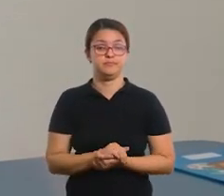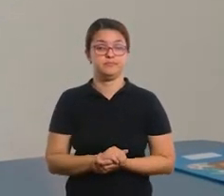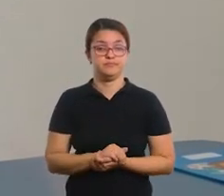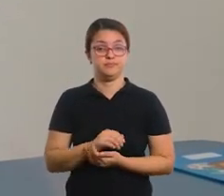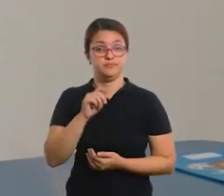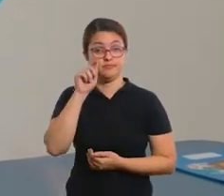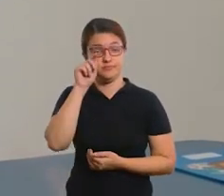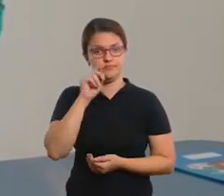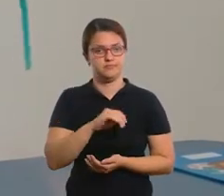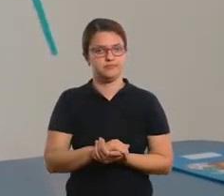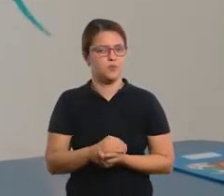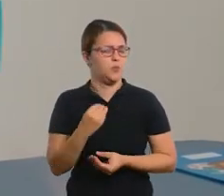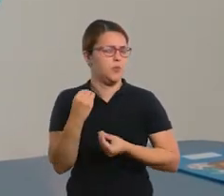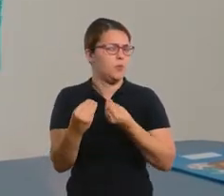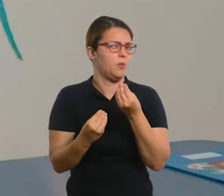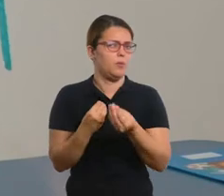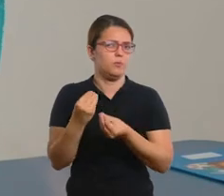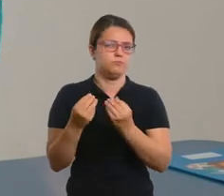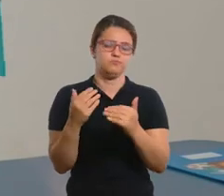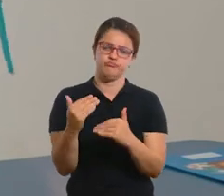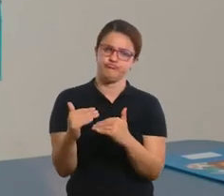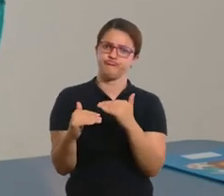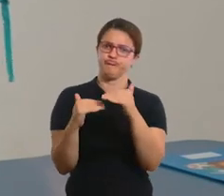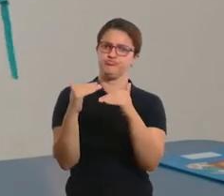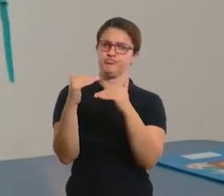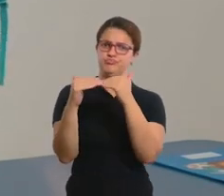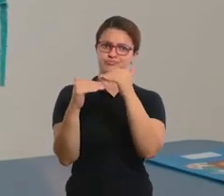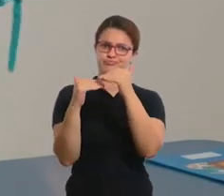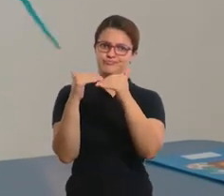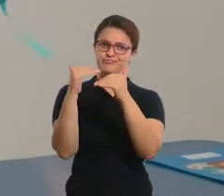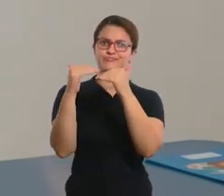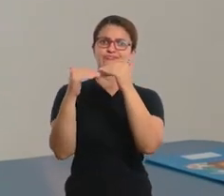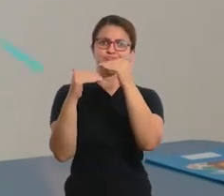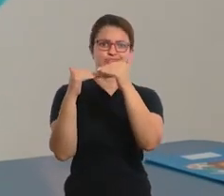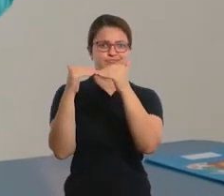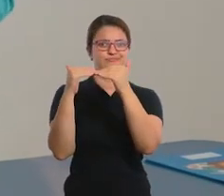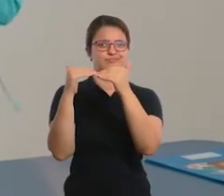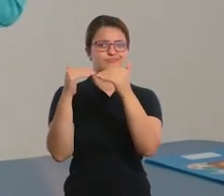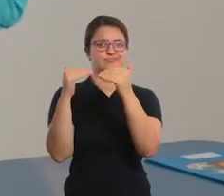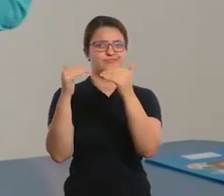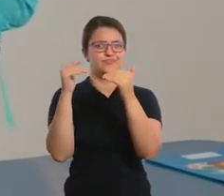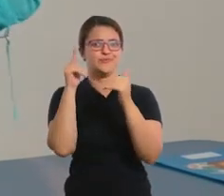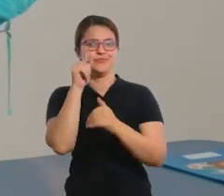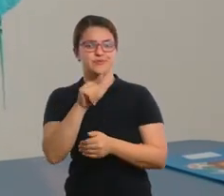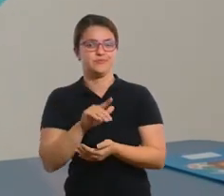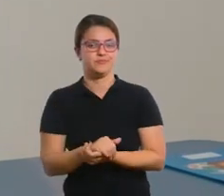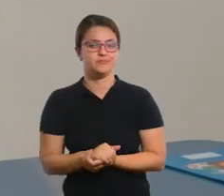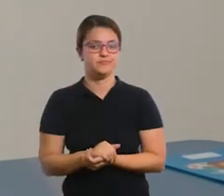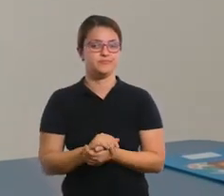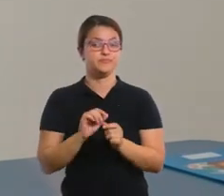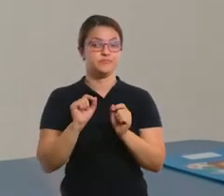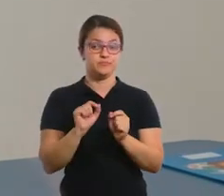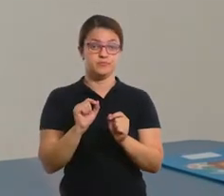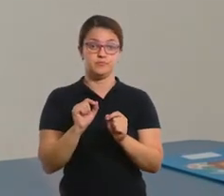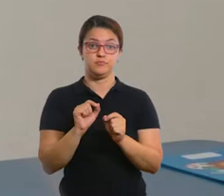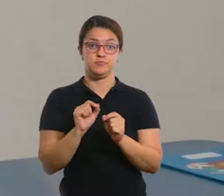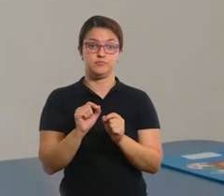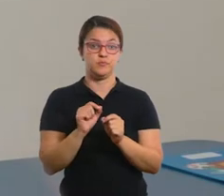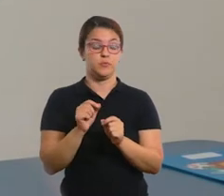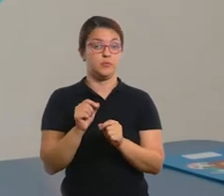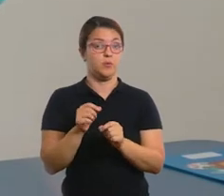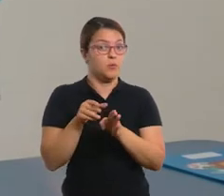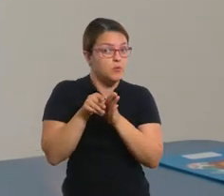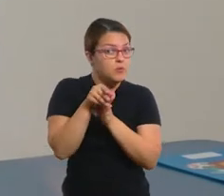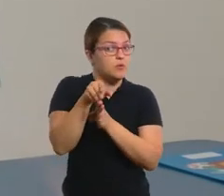lá. Para que esse processo seja de maior sucesso aí na sua casa, eu elenquei aqui